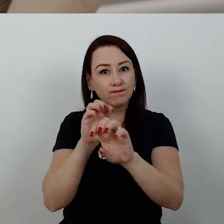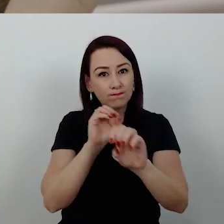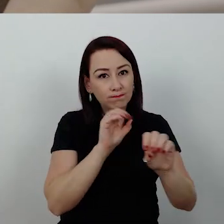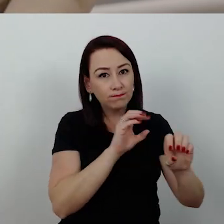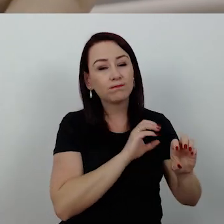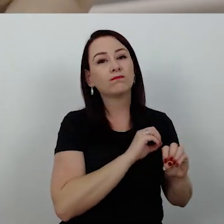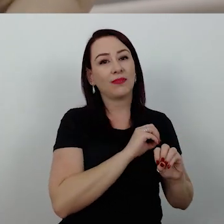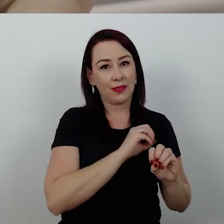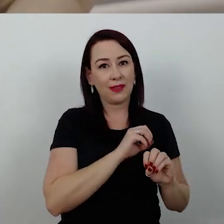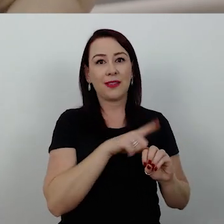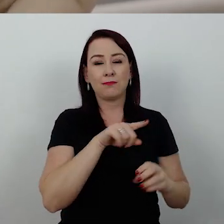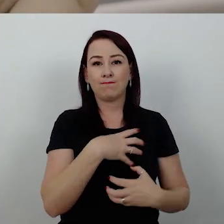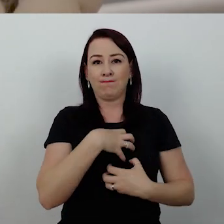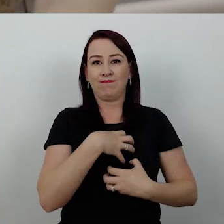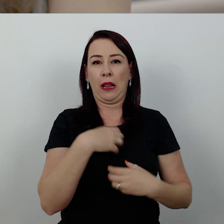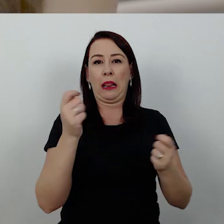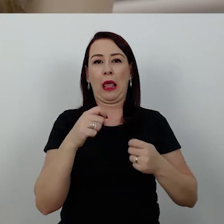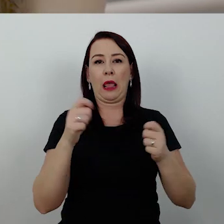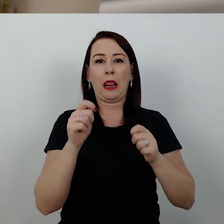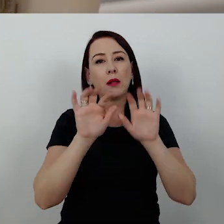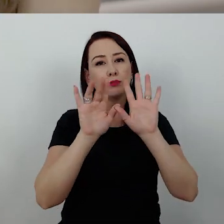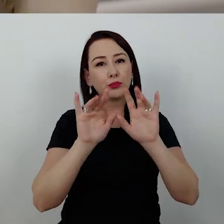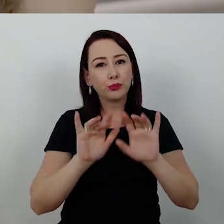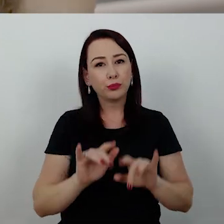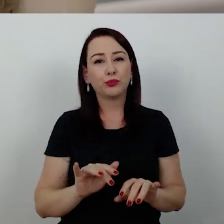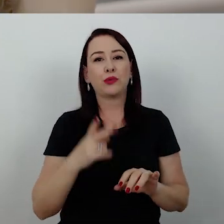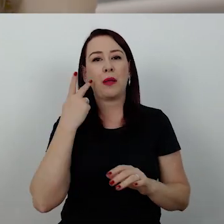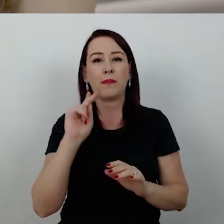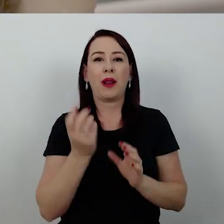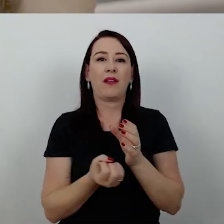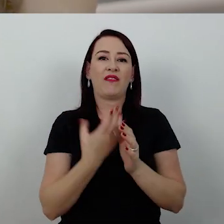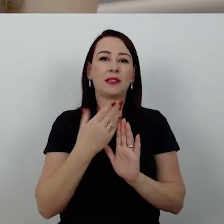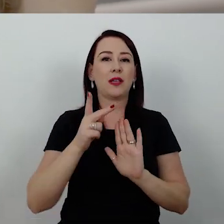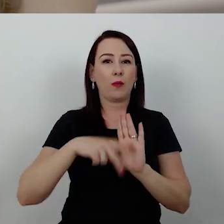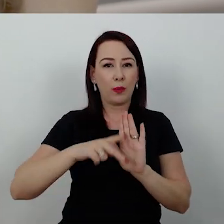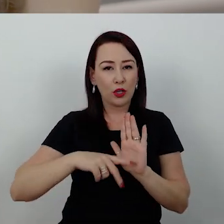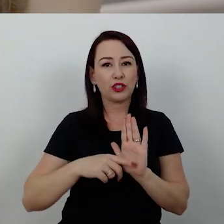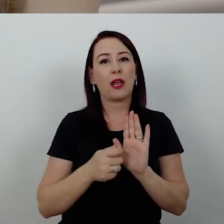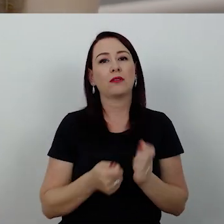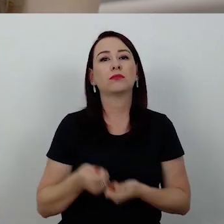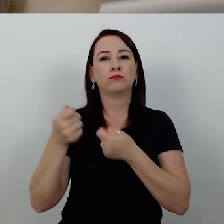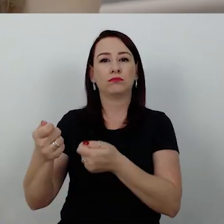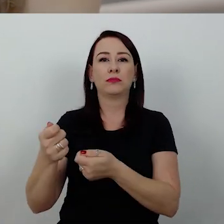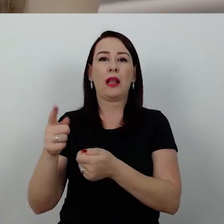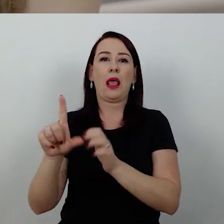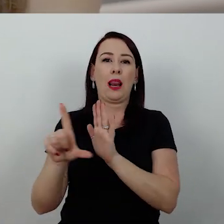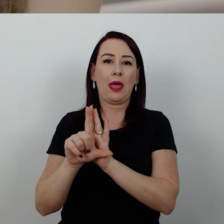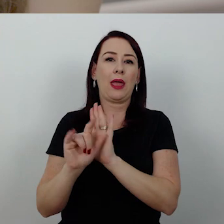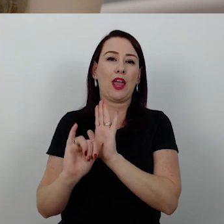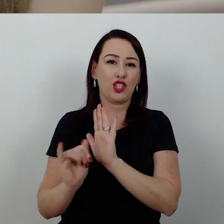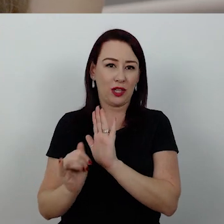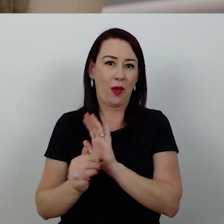que eles se empoderassem ali nesse lugar de desenvolvimento de um projeto por meio da lei, por meio dos